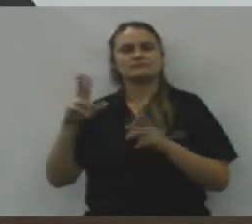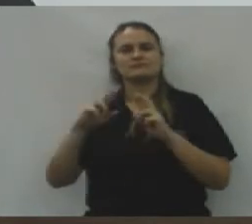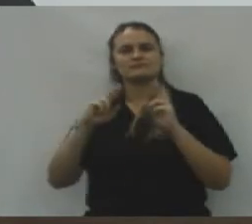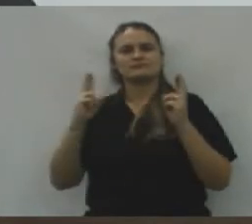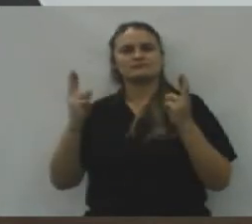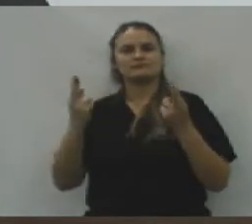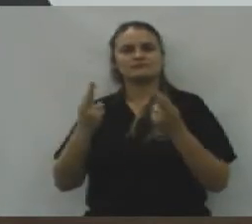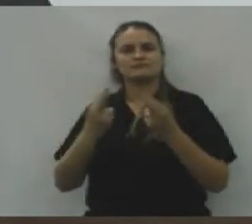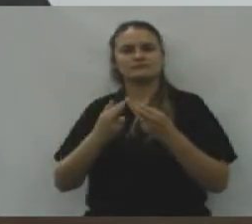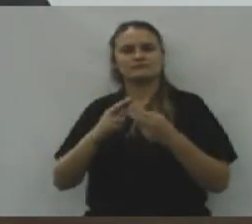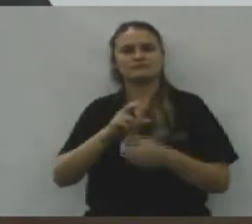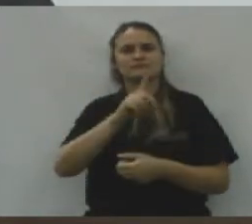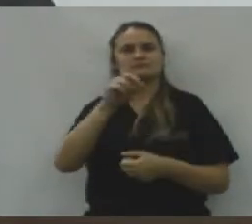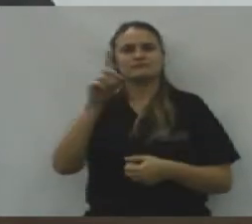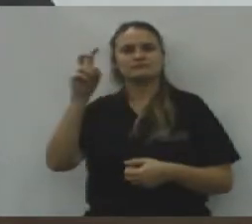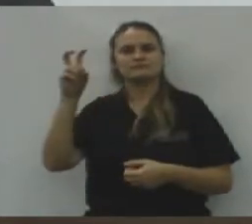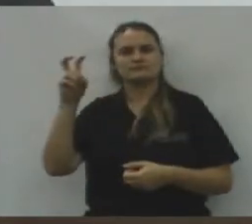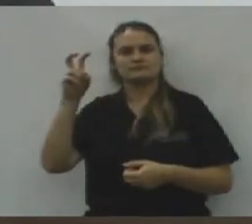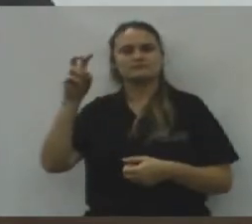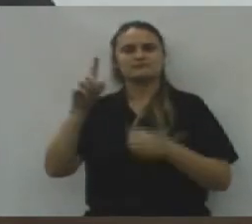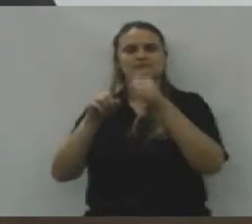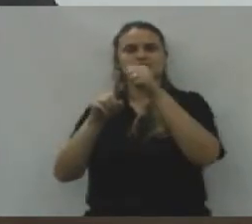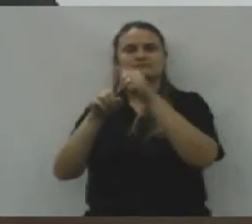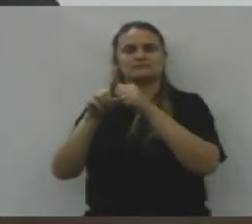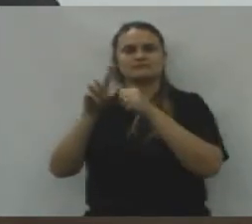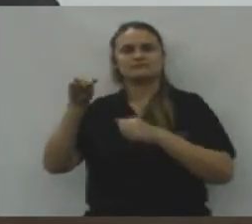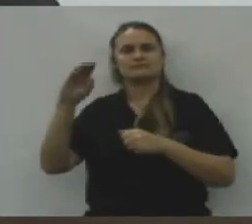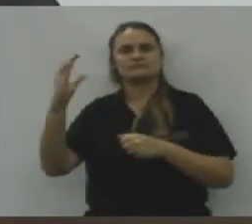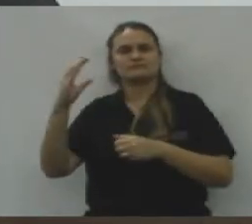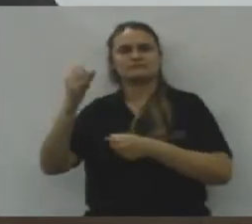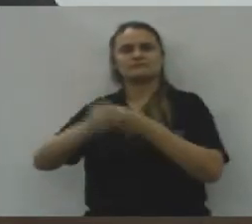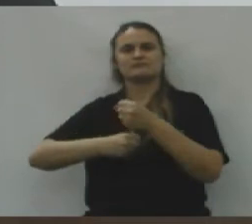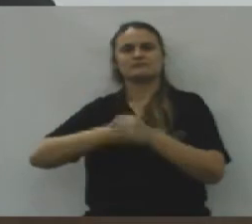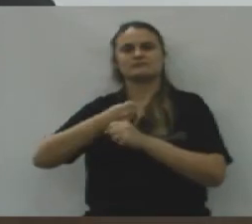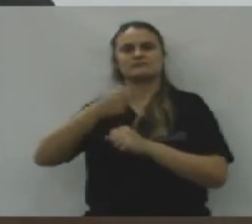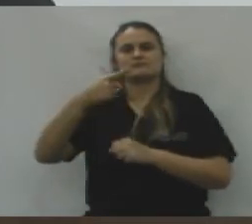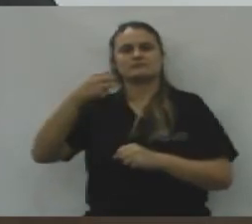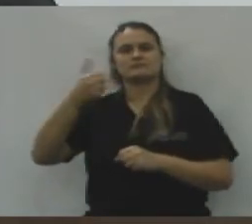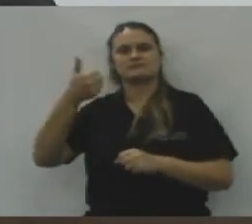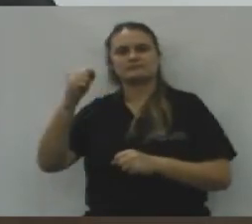reunião ordinária para o dia 5 de